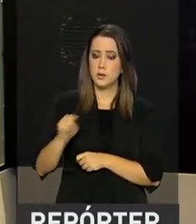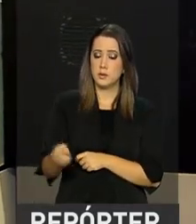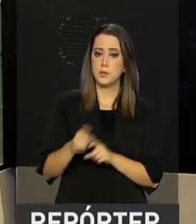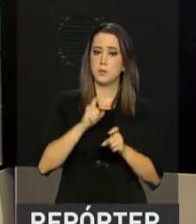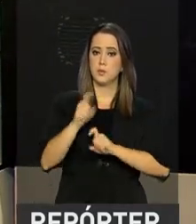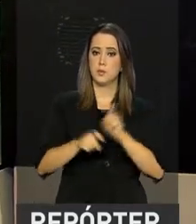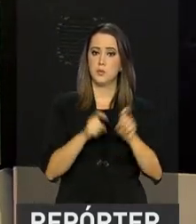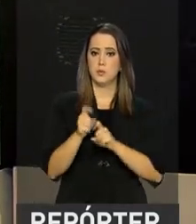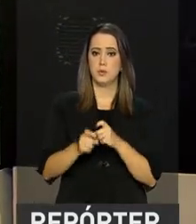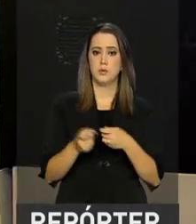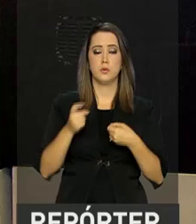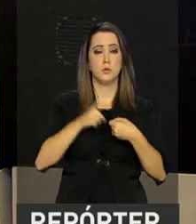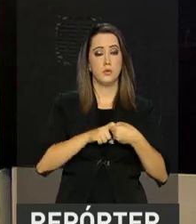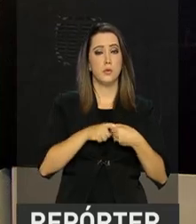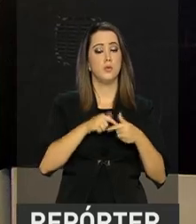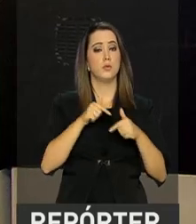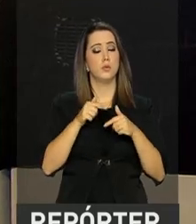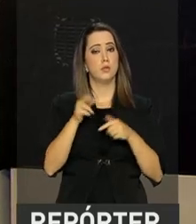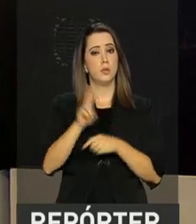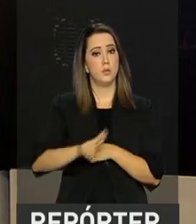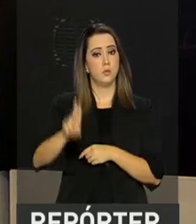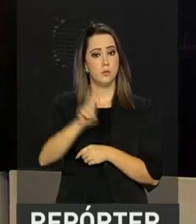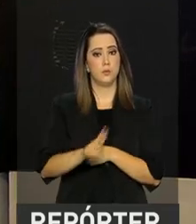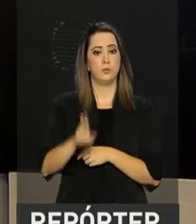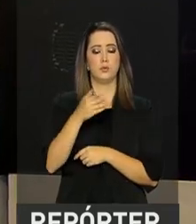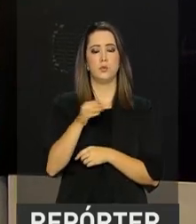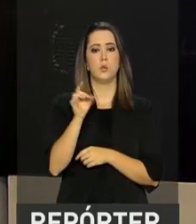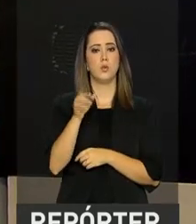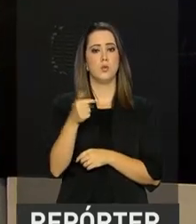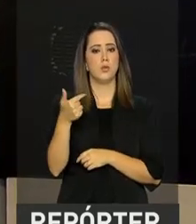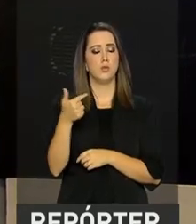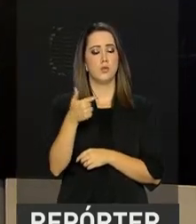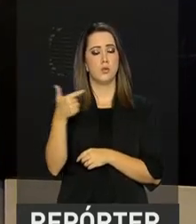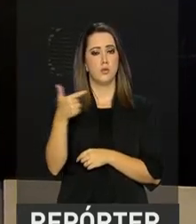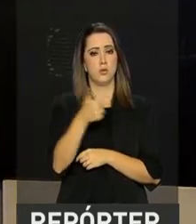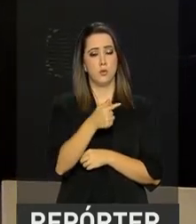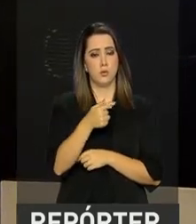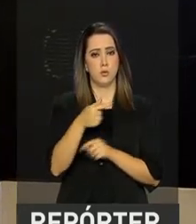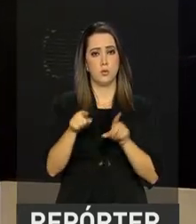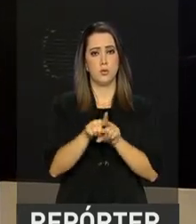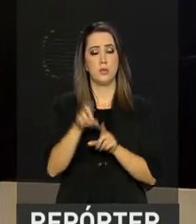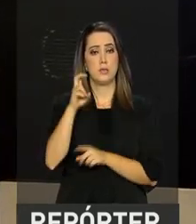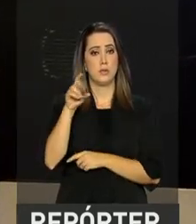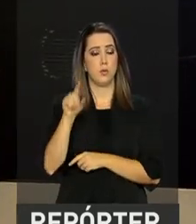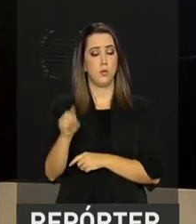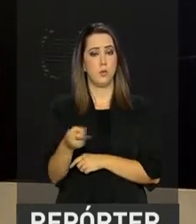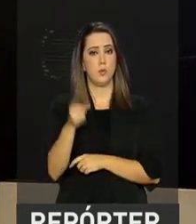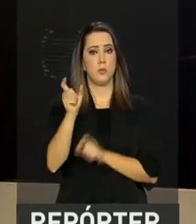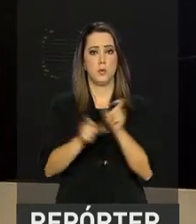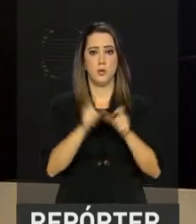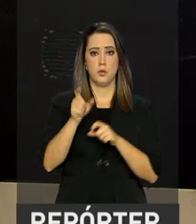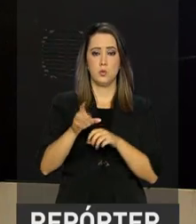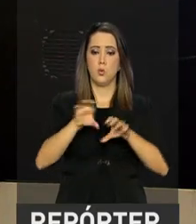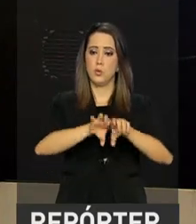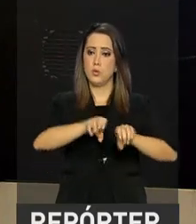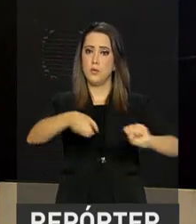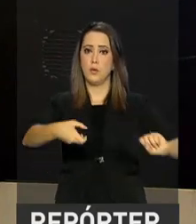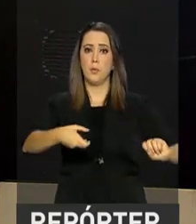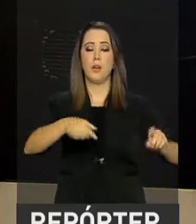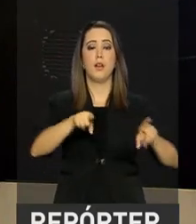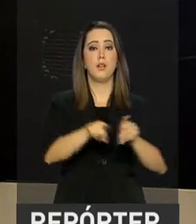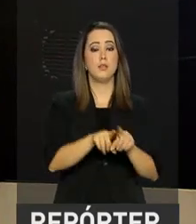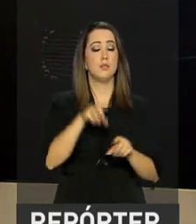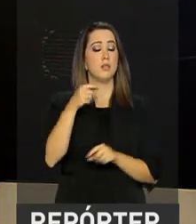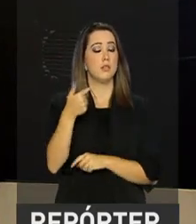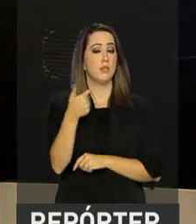recuperados nos centros e somente em 2017 5 mil jovens se formaram e 17 toneladas de lixo